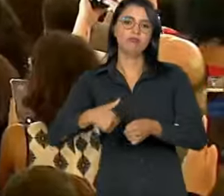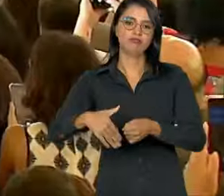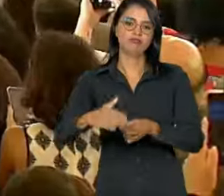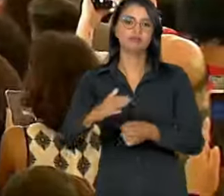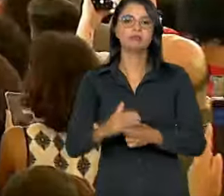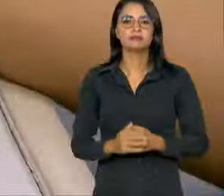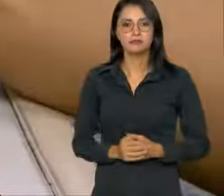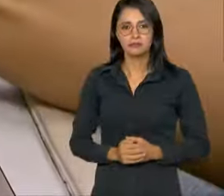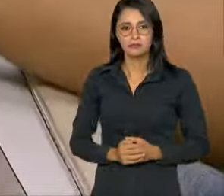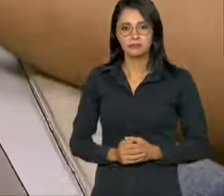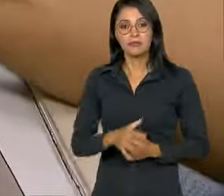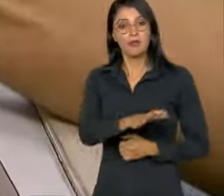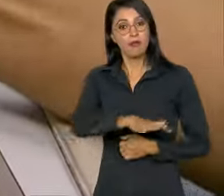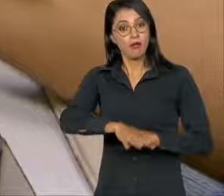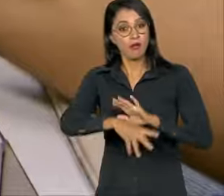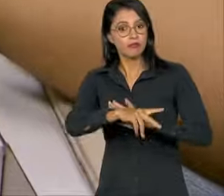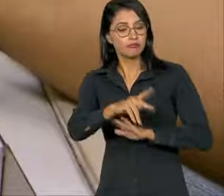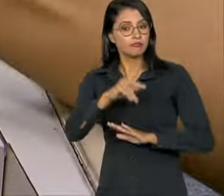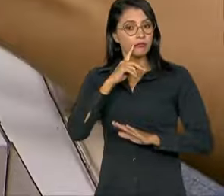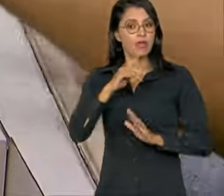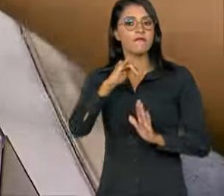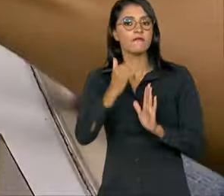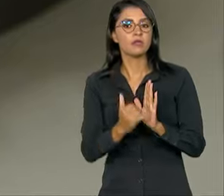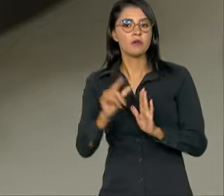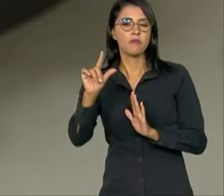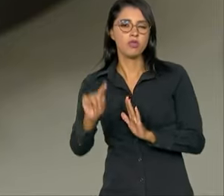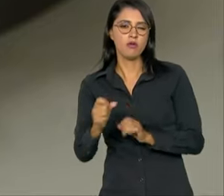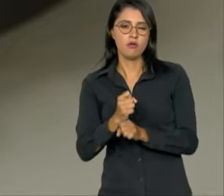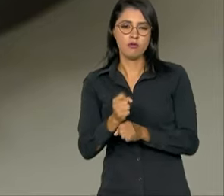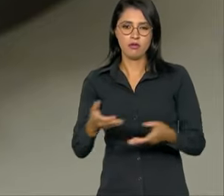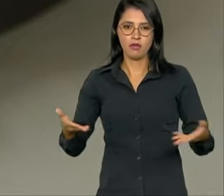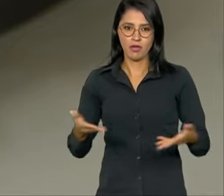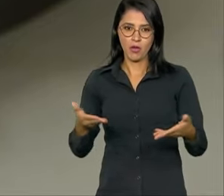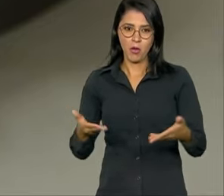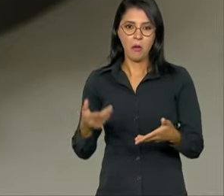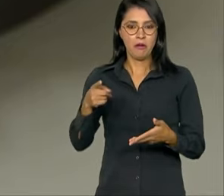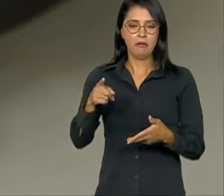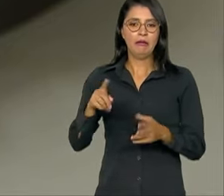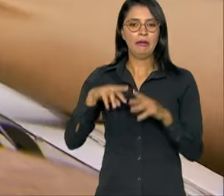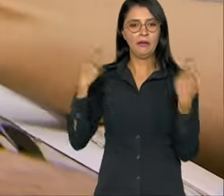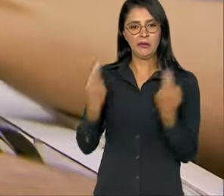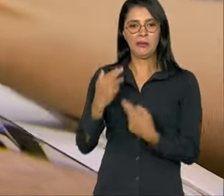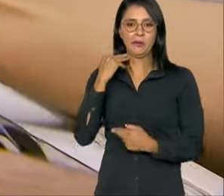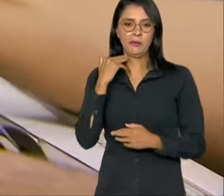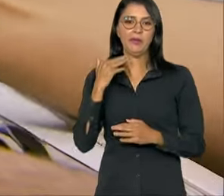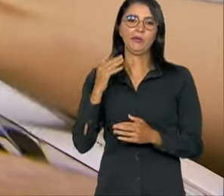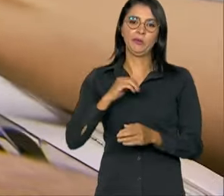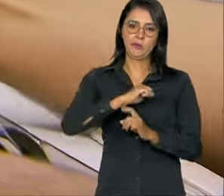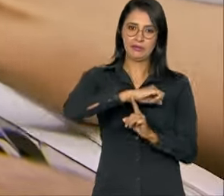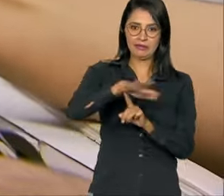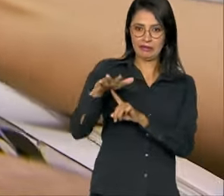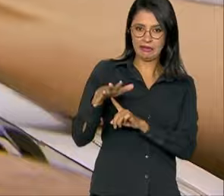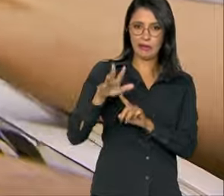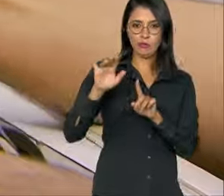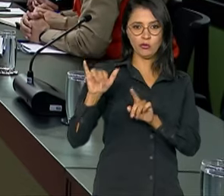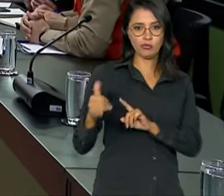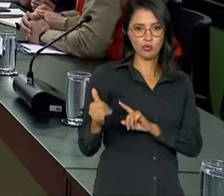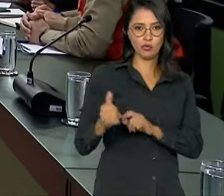anos. Mercado projeta inflação menor para este ano em meio à reunião do Banco Central sobre